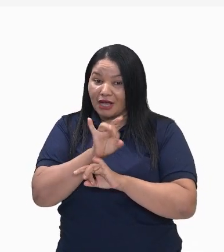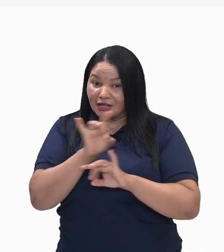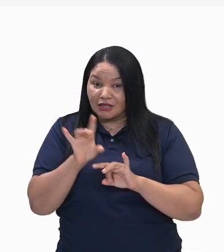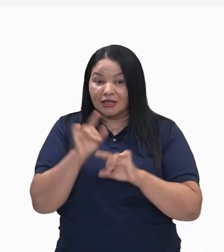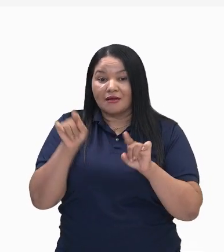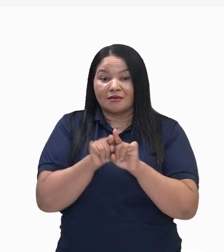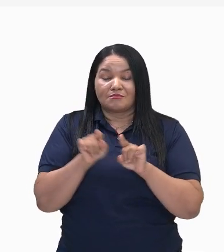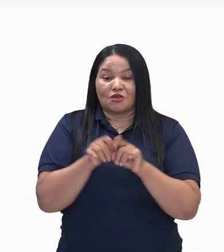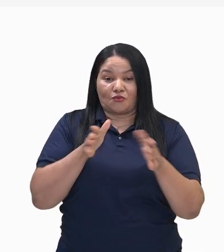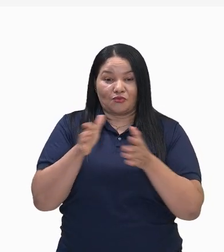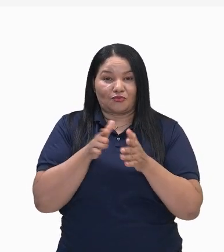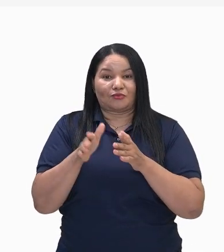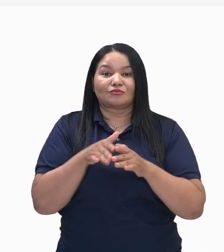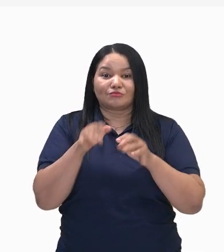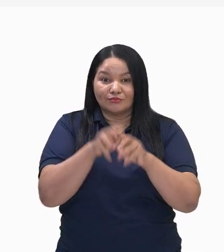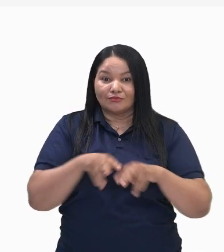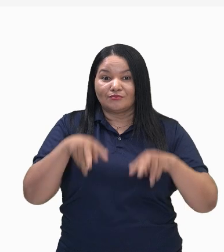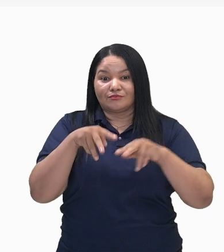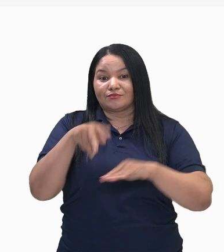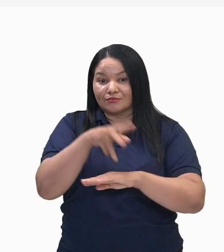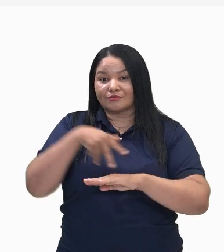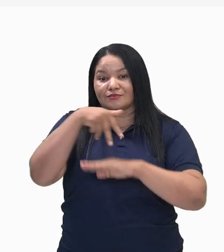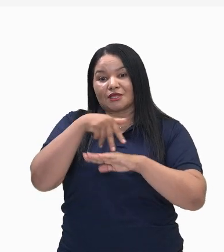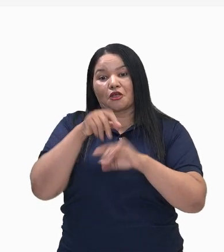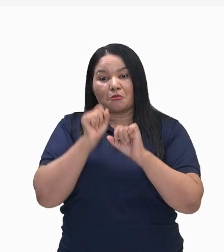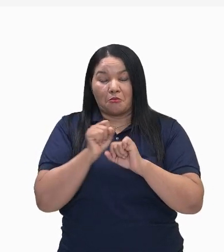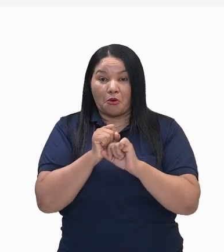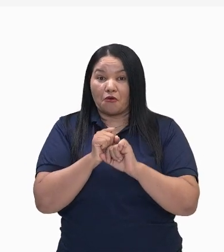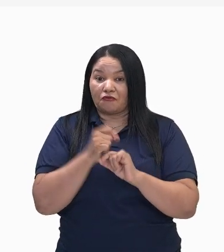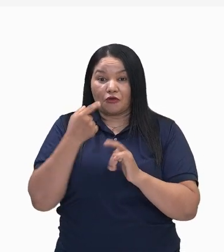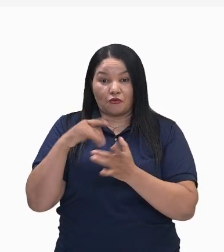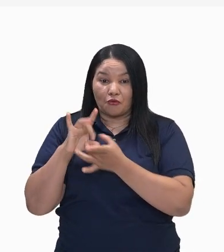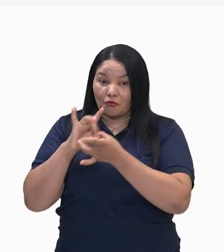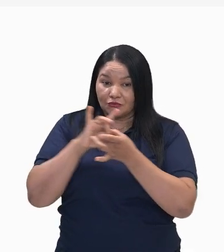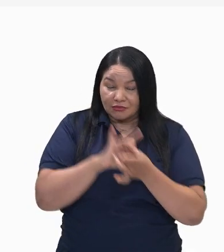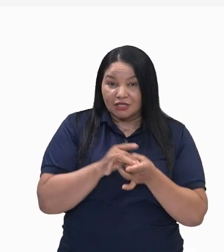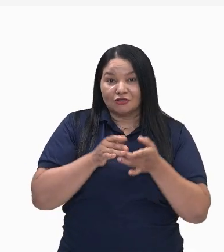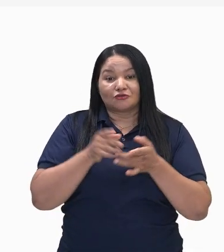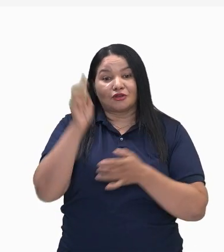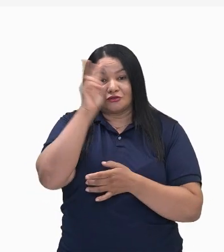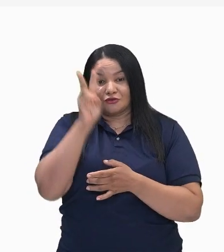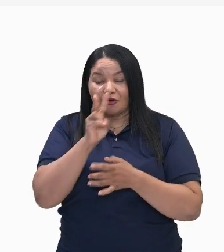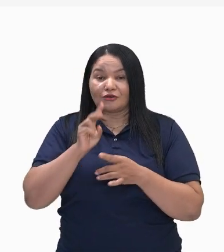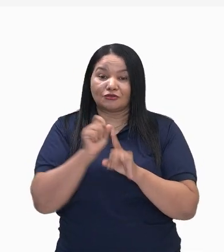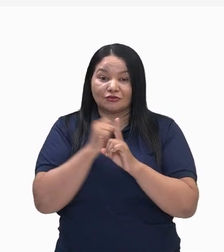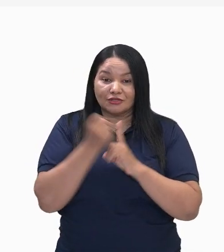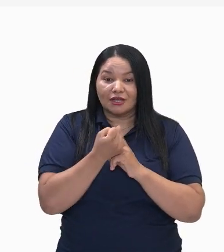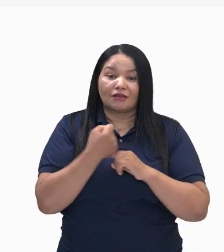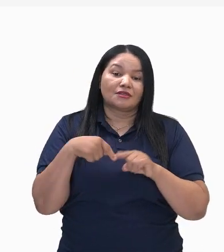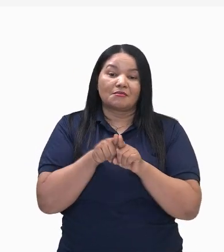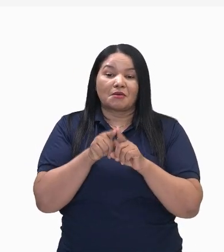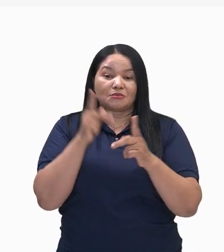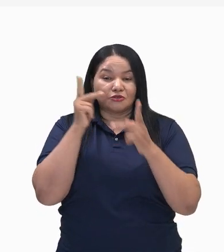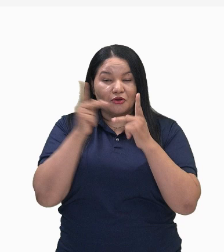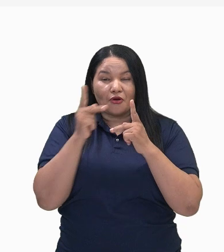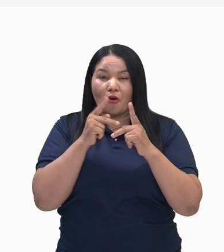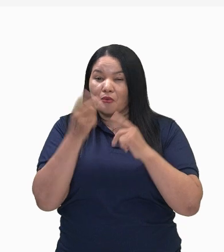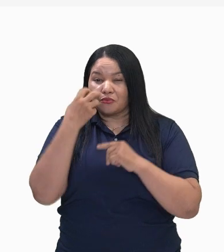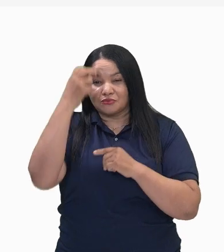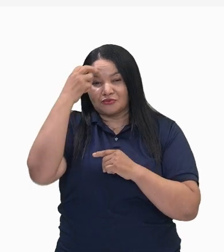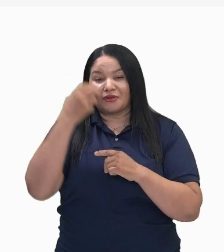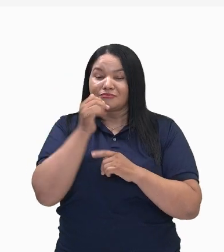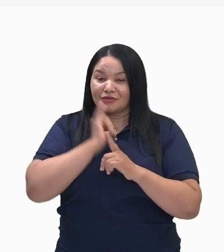reforçar o ambiente da cena. Ele pode indicar o contexto histórico, social, psicológico e cultural